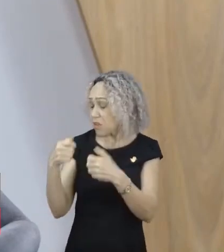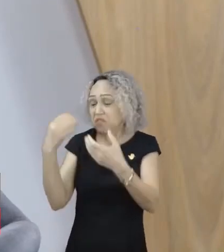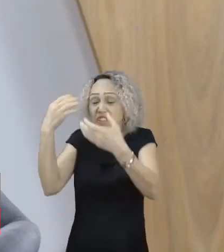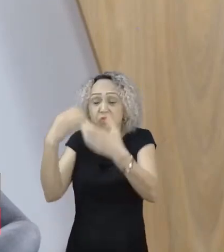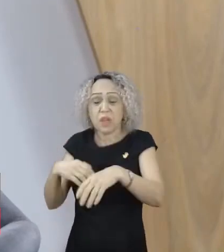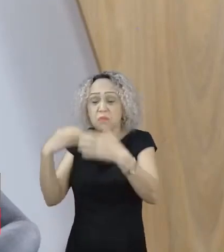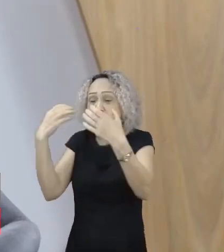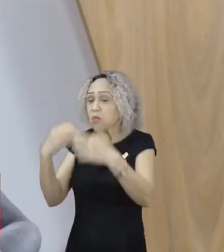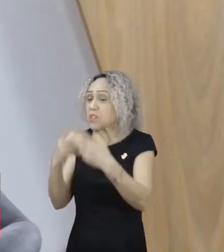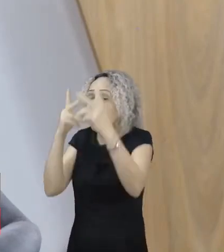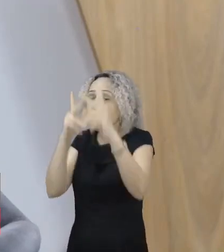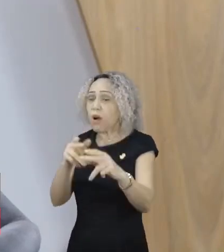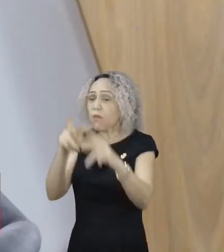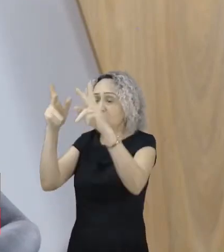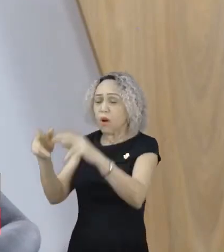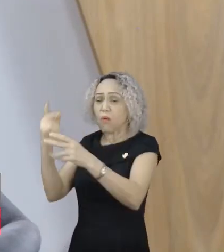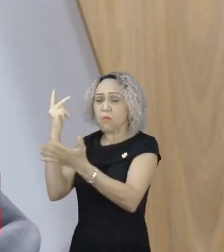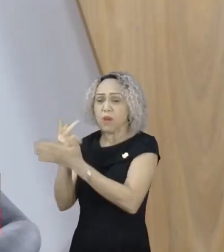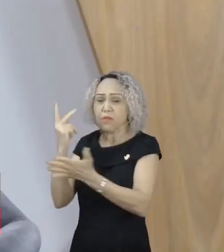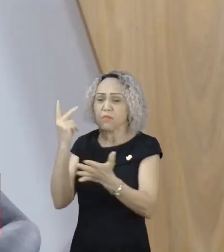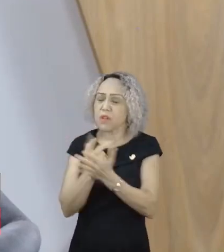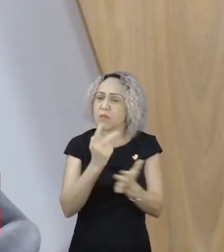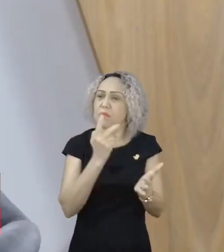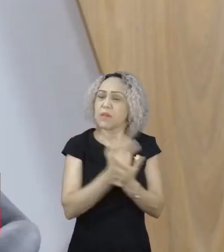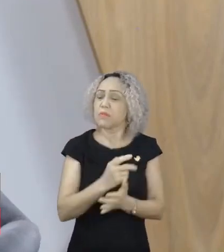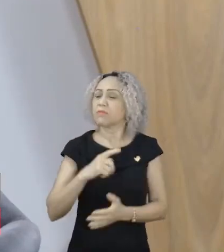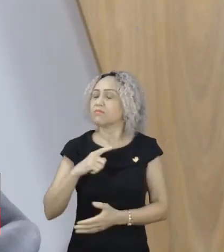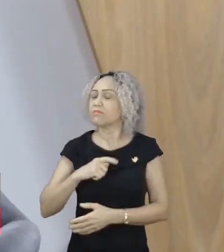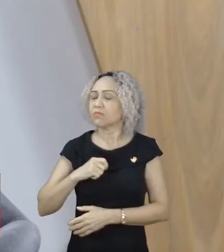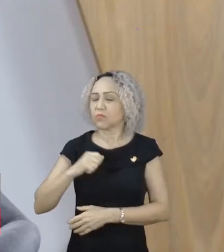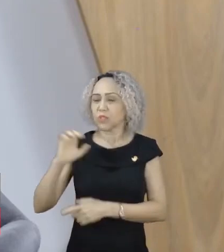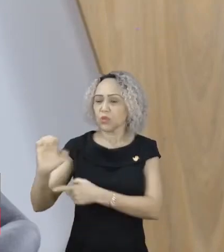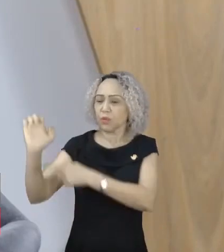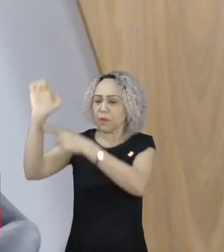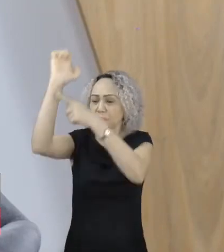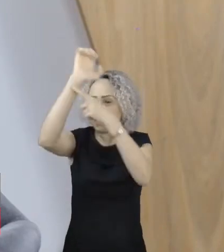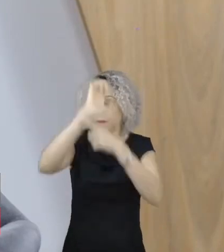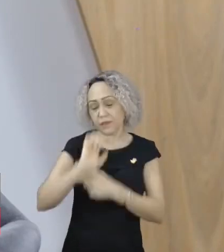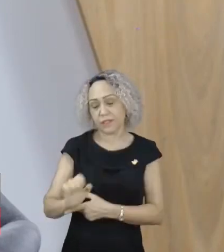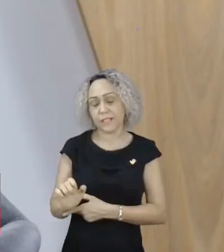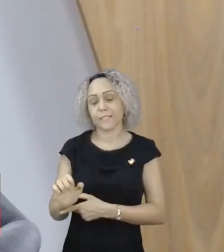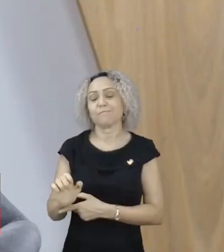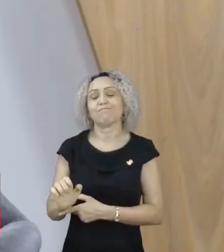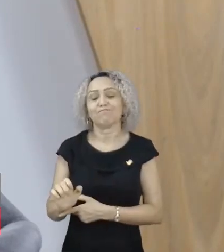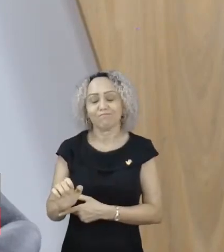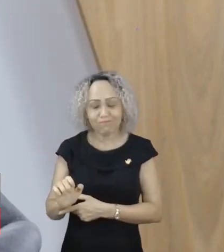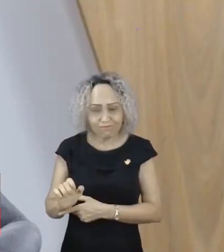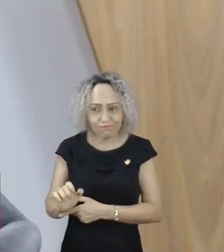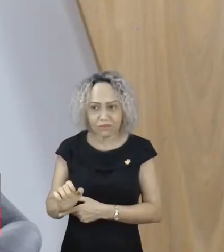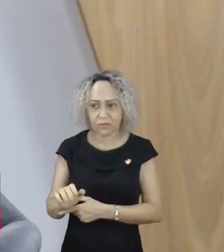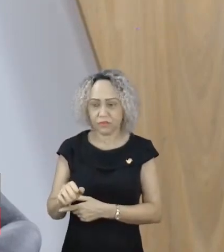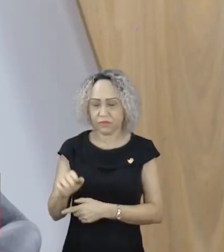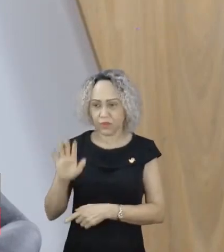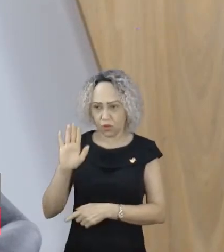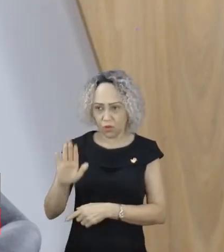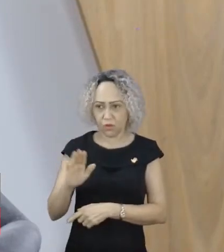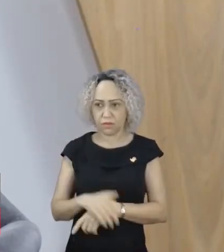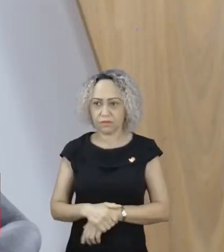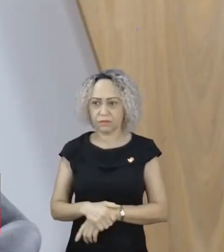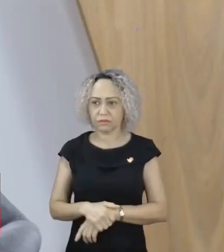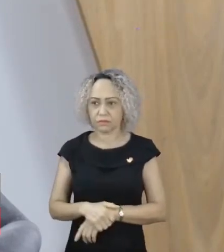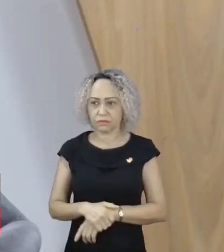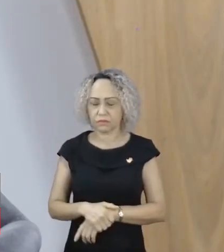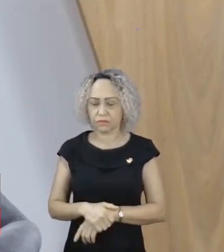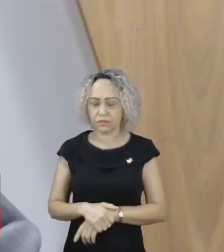ônibus, tem o transporte. Uhum. Então, a gente vai fazer... São 180 que a gente chama